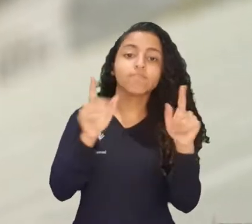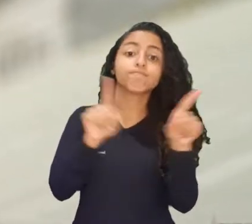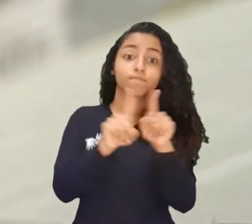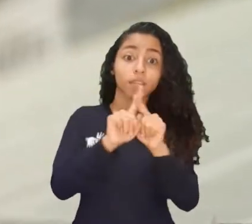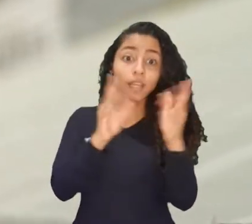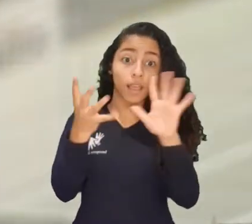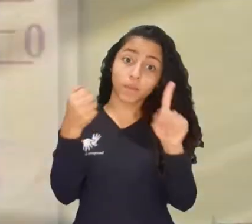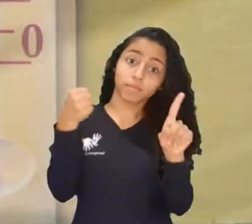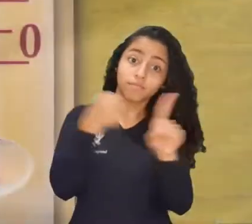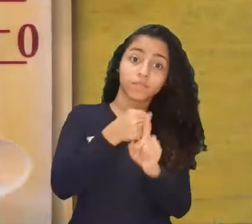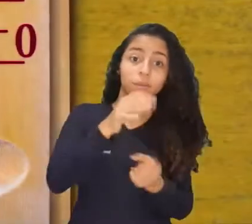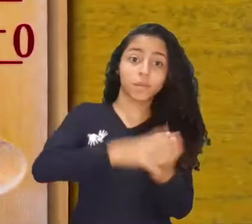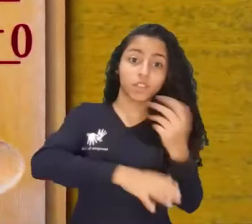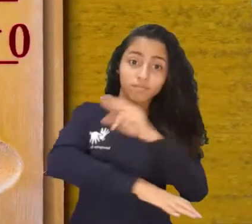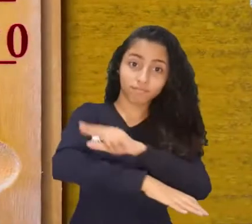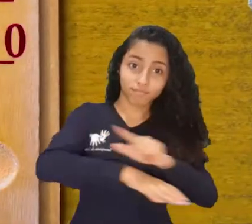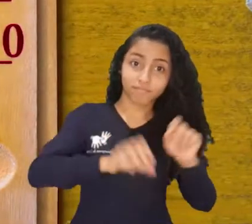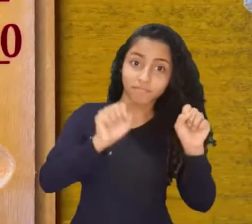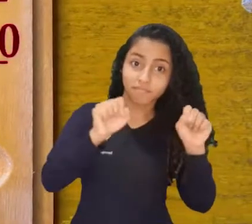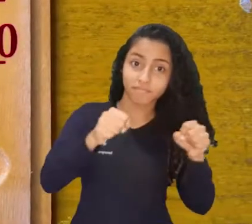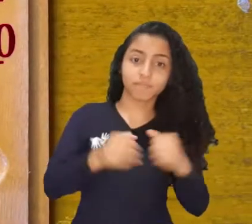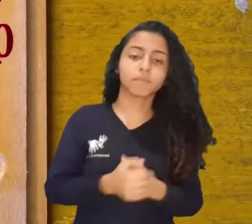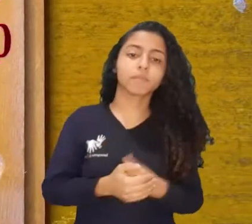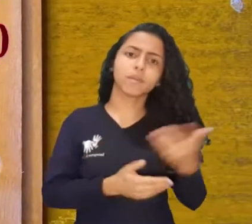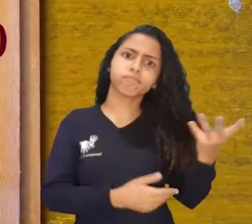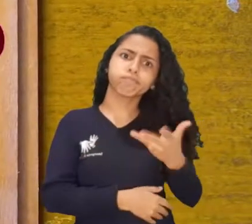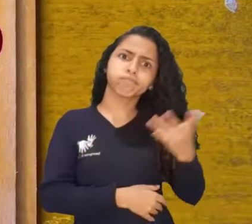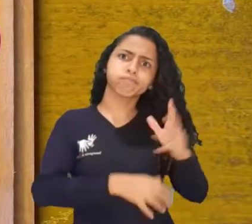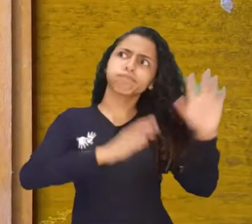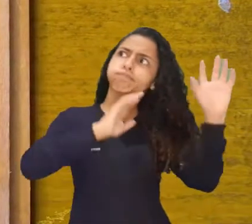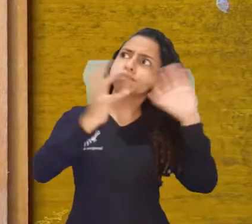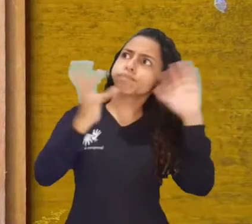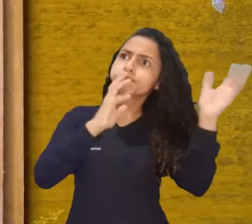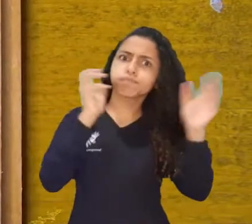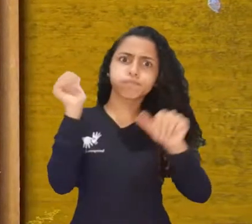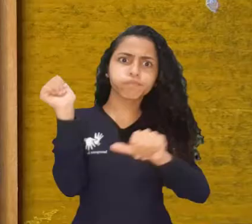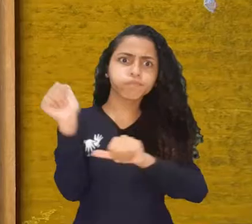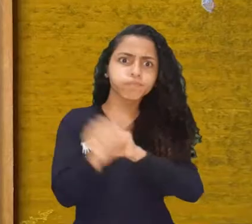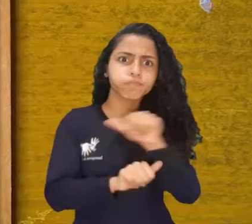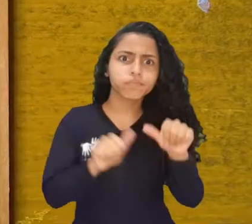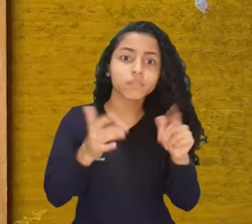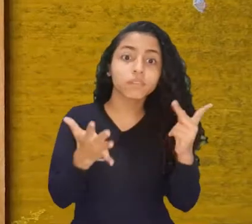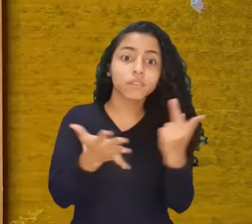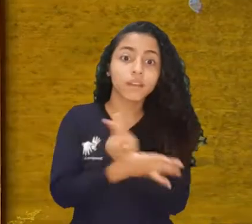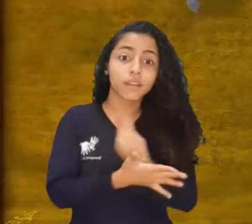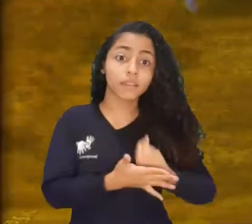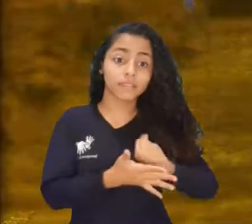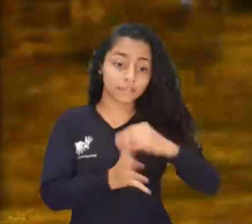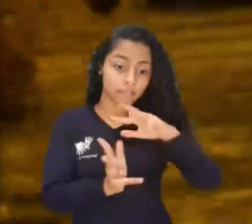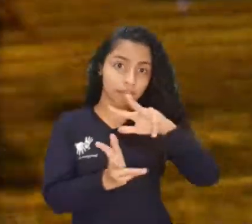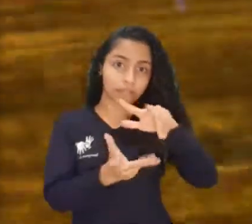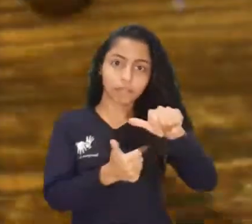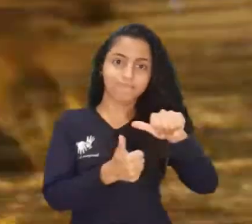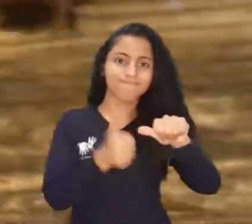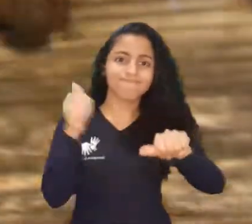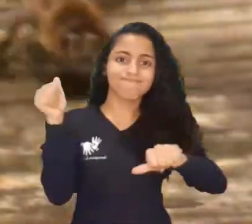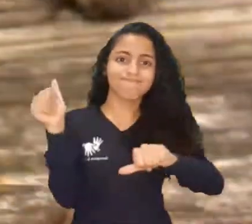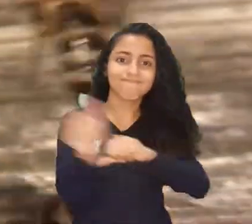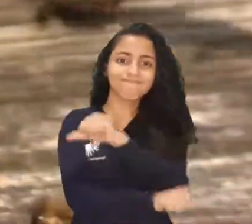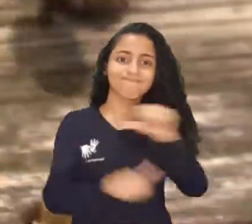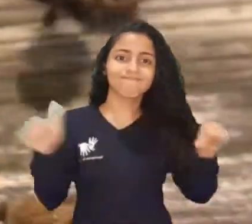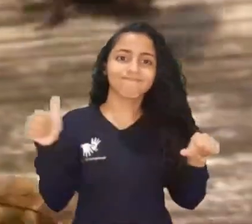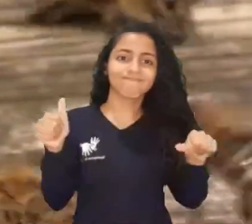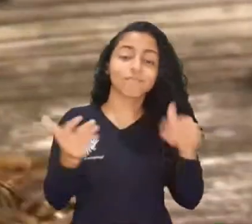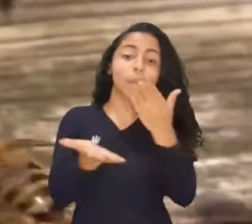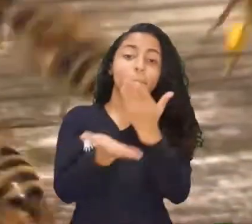como também o afeta. A aceleração das mudanças climáticas faz com que a vida na Terra mude drasticamente,